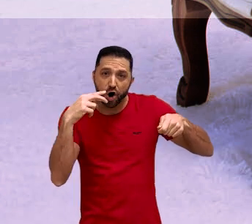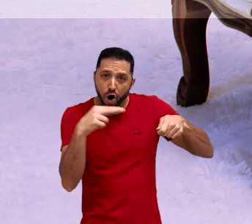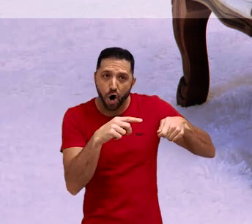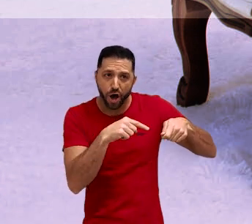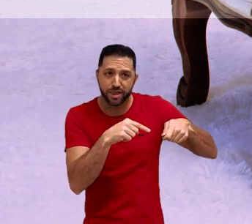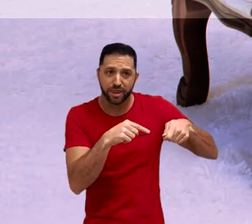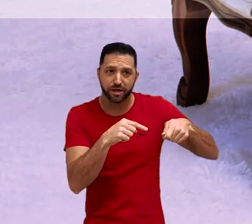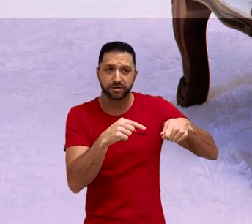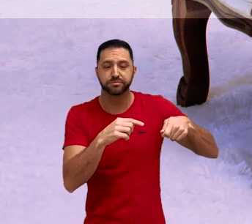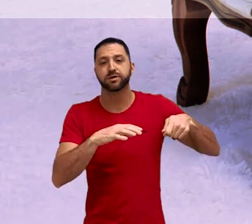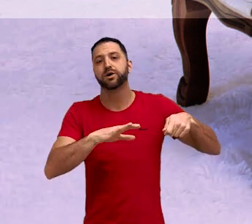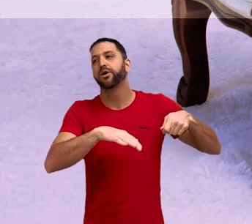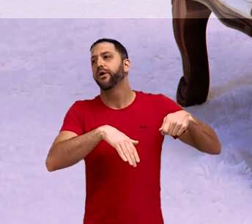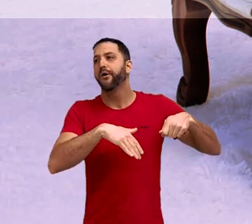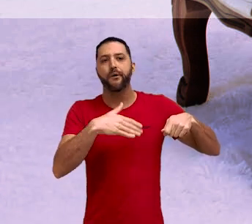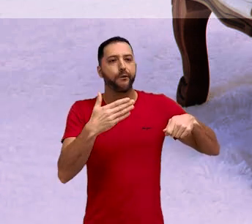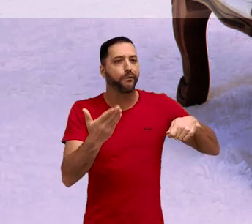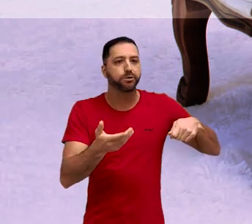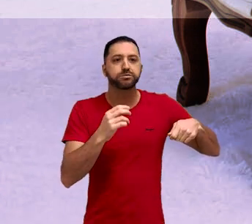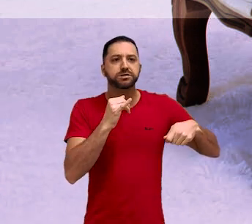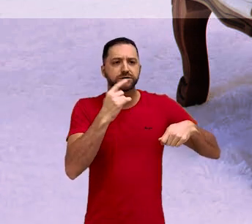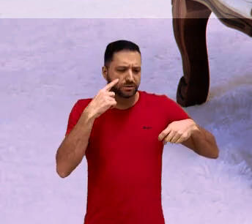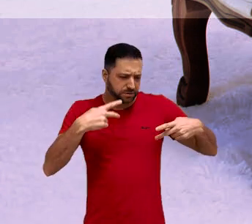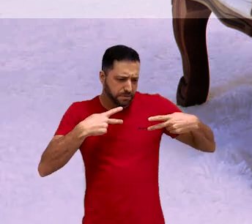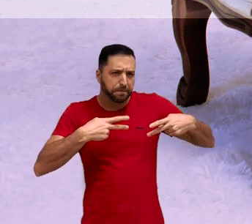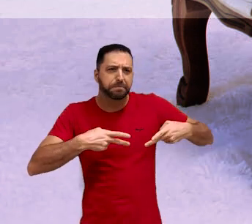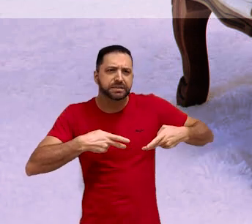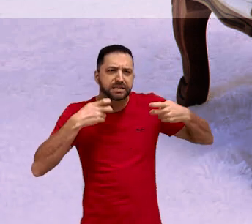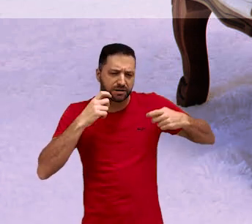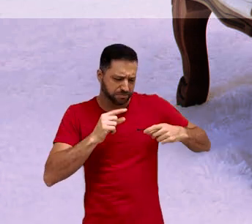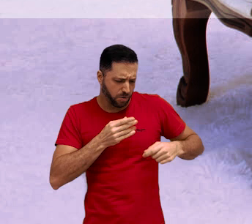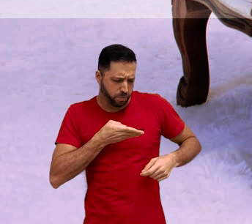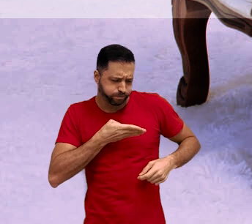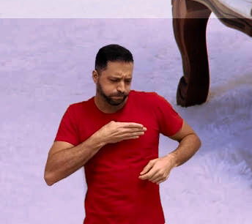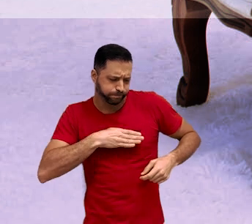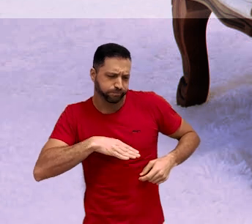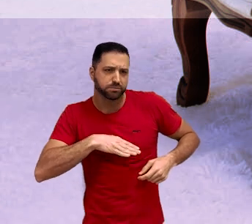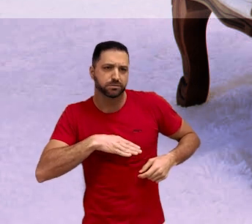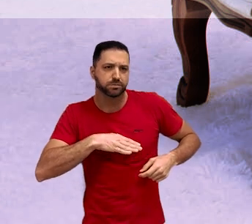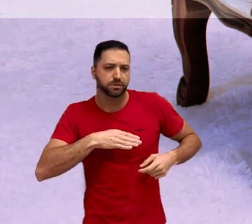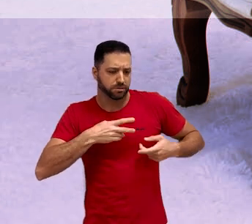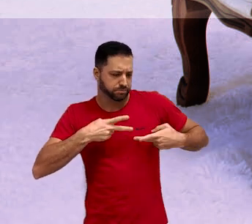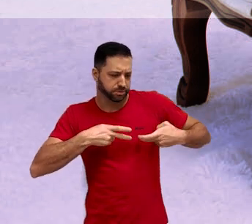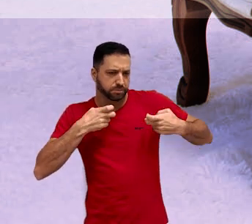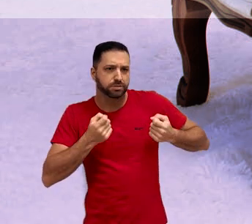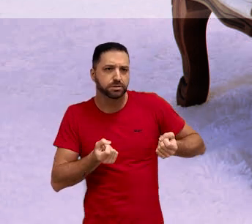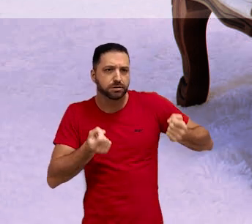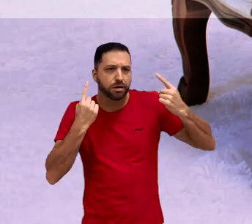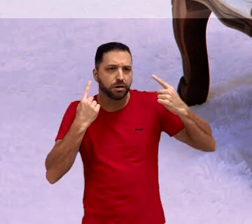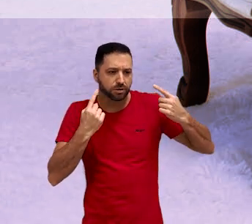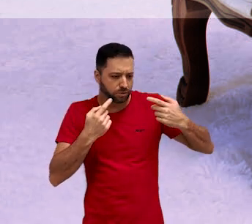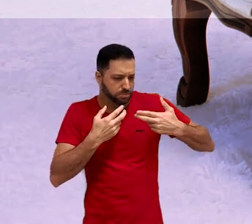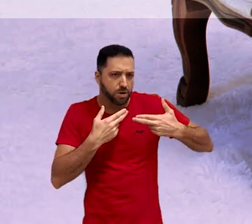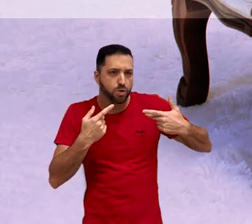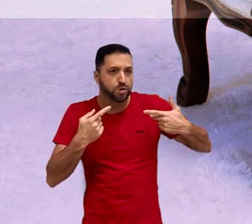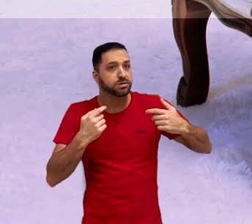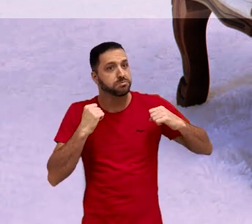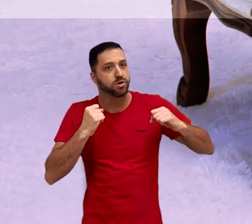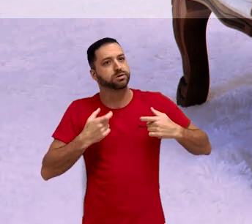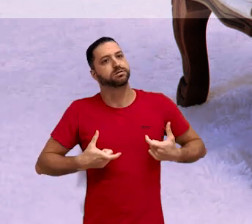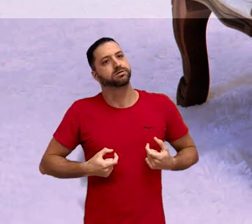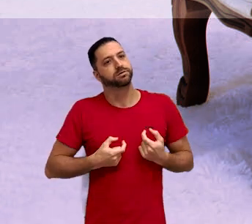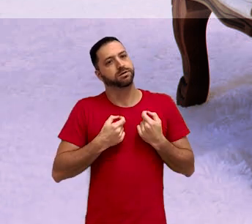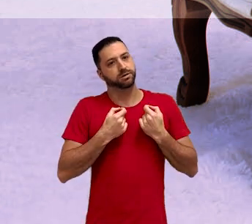uma secreção, da mesma forma que uma área dura que você está palpando, ou uma retração na sua mama, ou